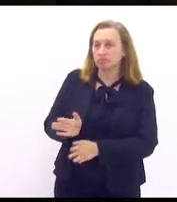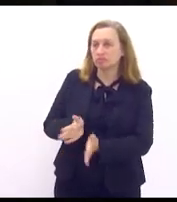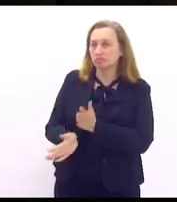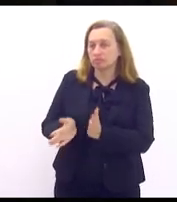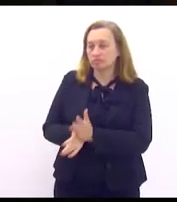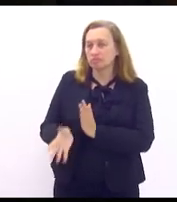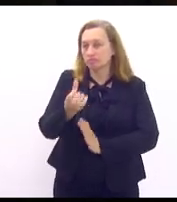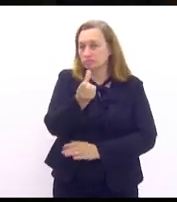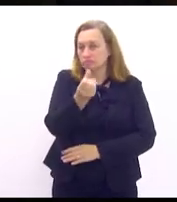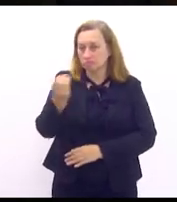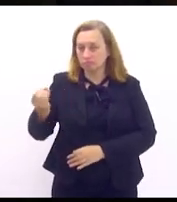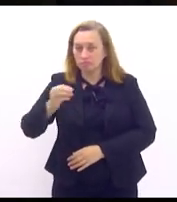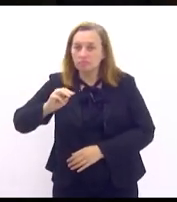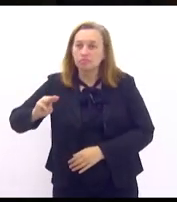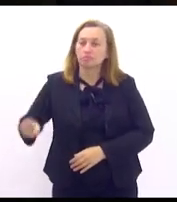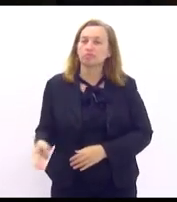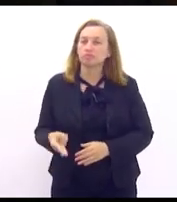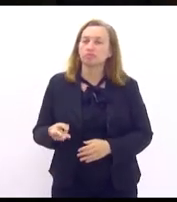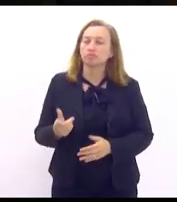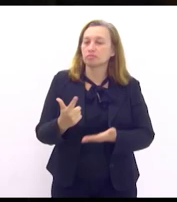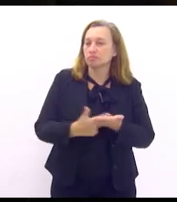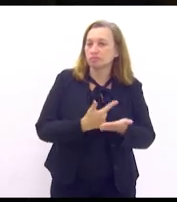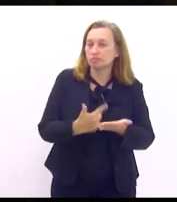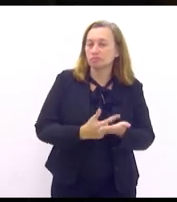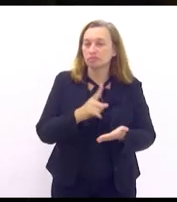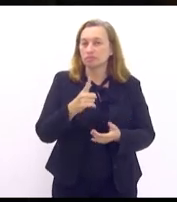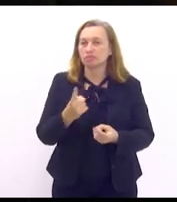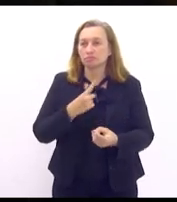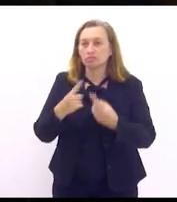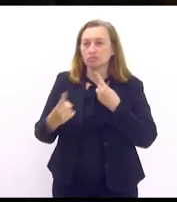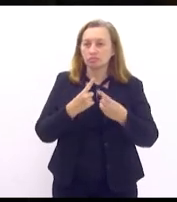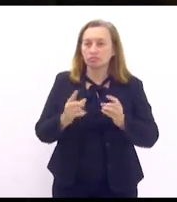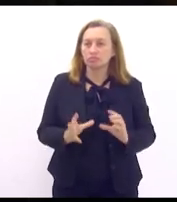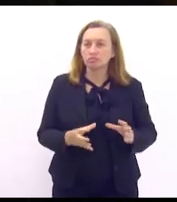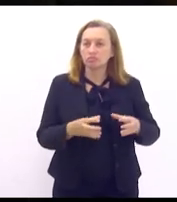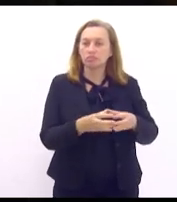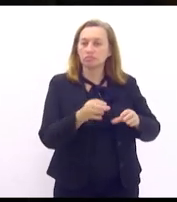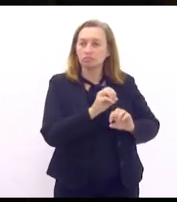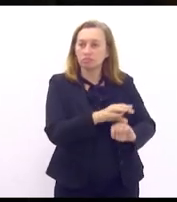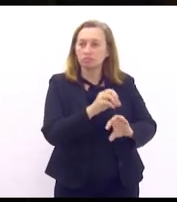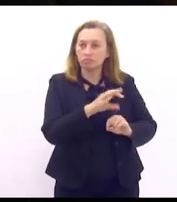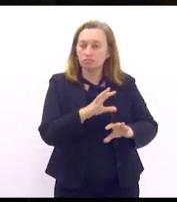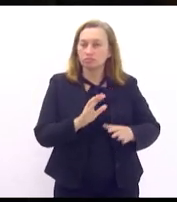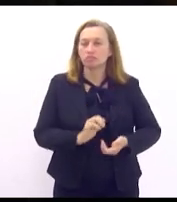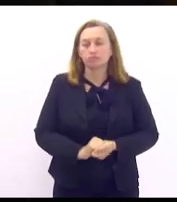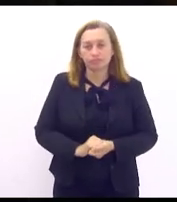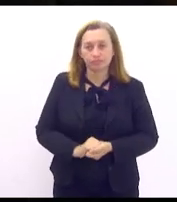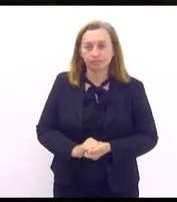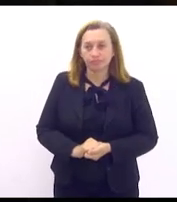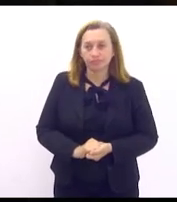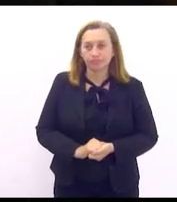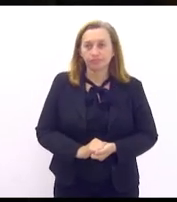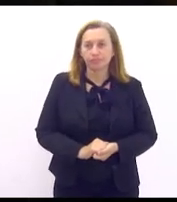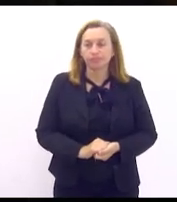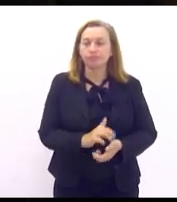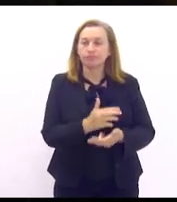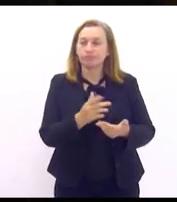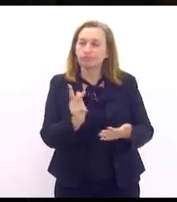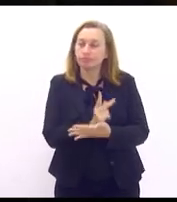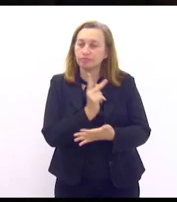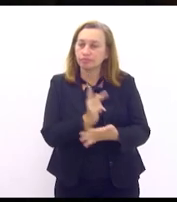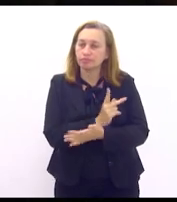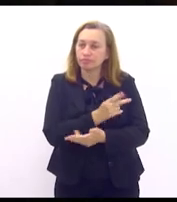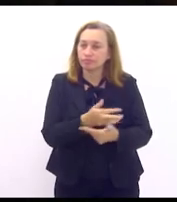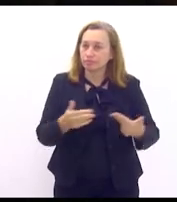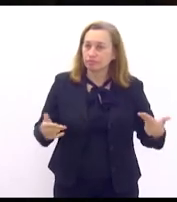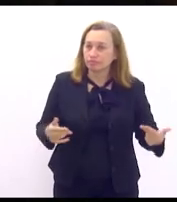em livros paradidáticos, que sequer foram discutidos com a comunidade, e numa compra eivada de irregularidades, mas